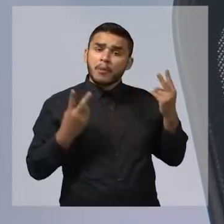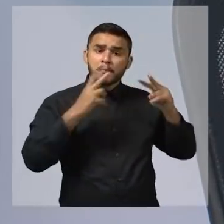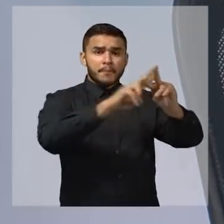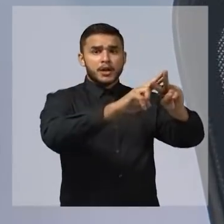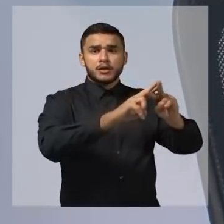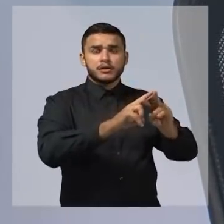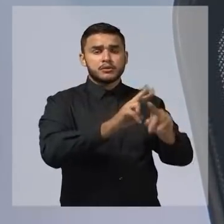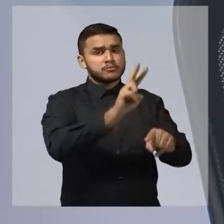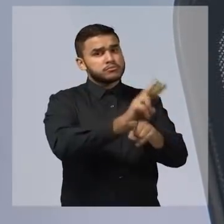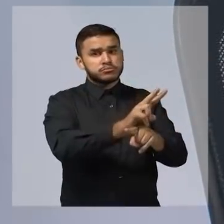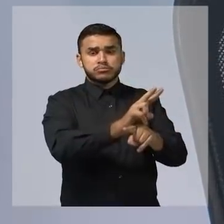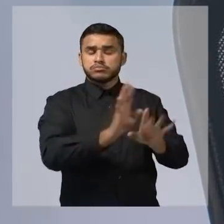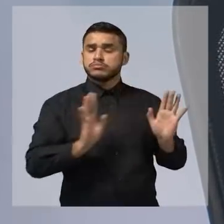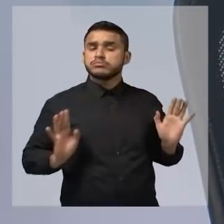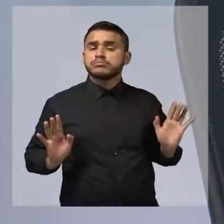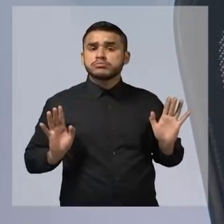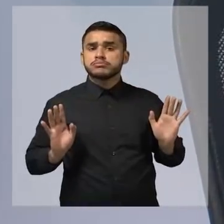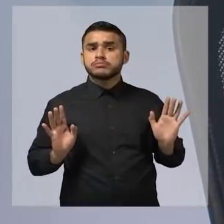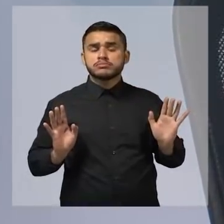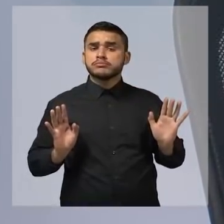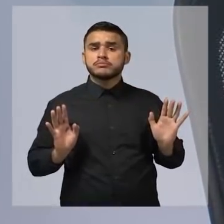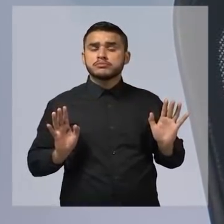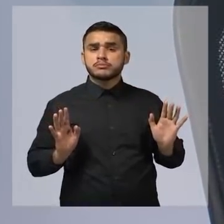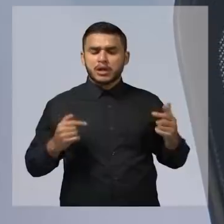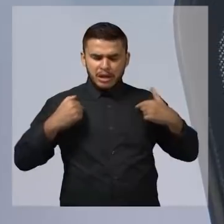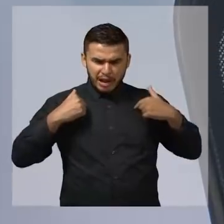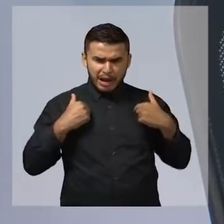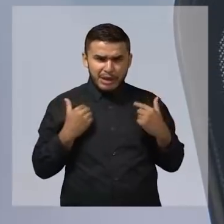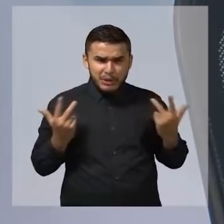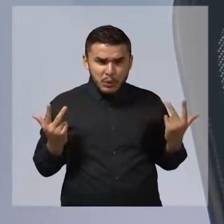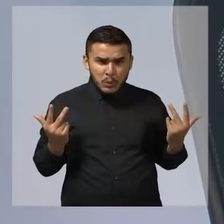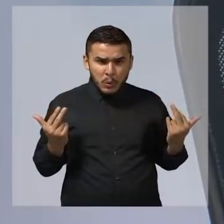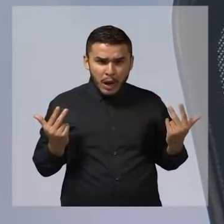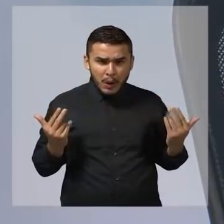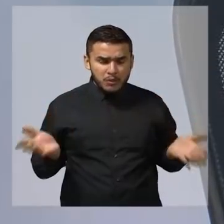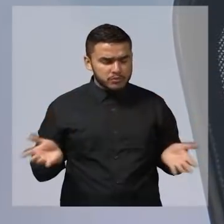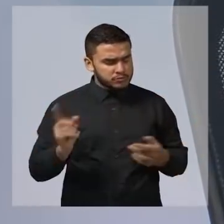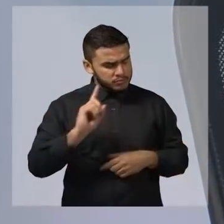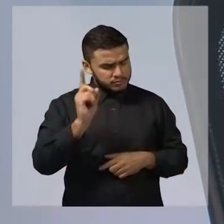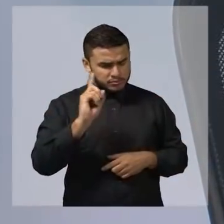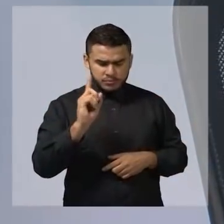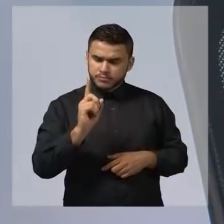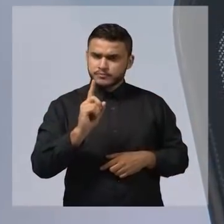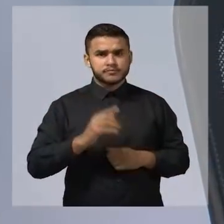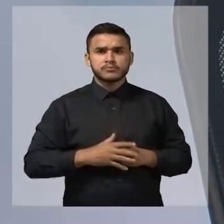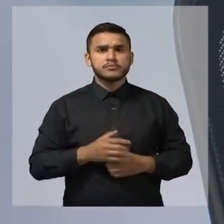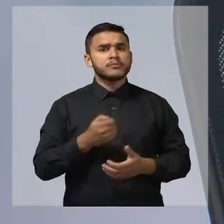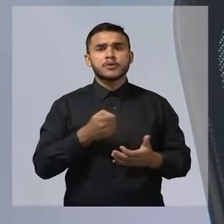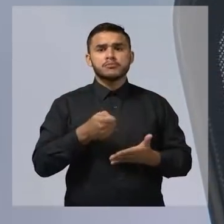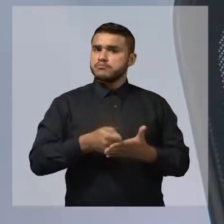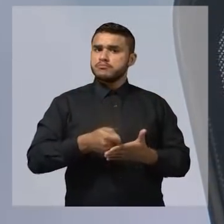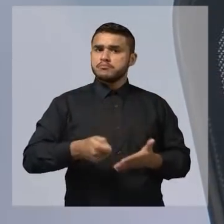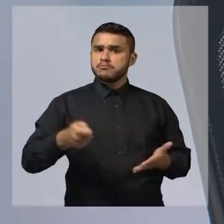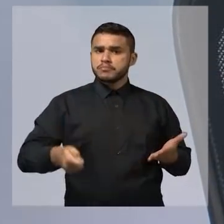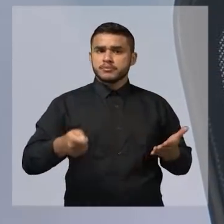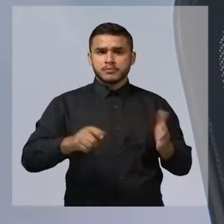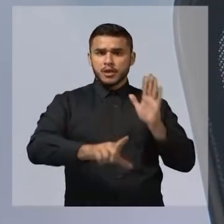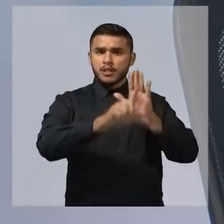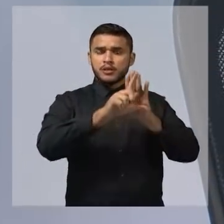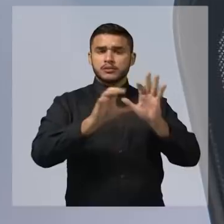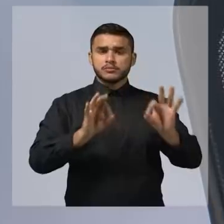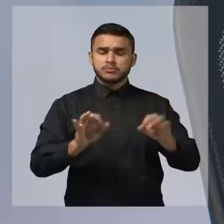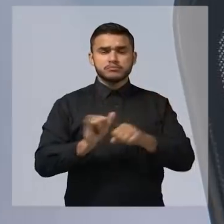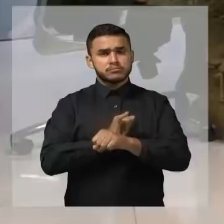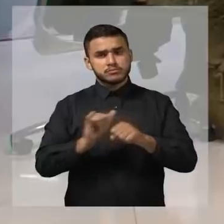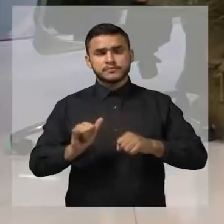Segurança em cima dele, entendeu? Eu não posso deixar de dar o mesmo tratamento ali, ou seja, o rigor da lei e mais algumas ações de procedimentos que nós vamos